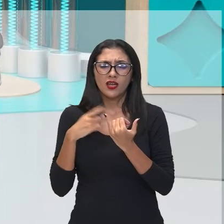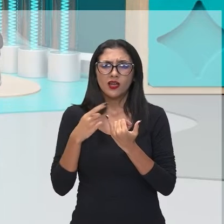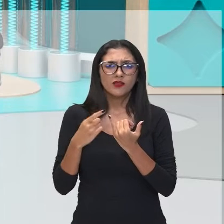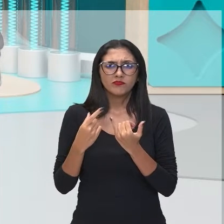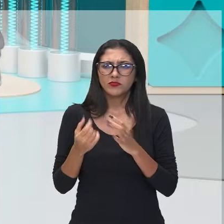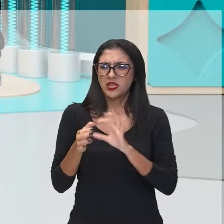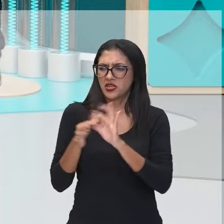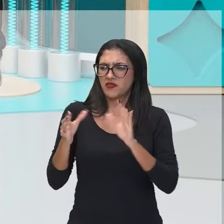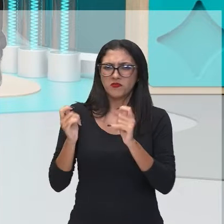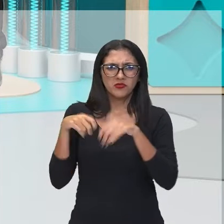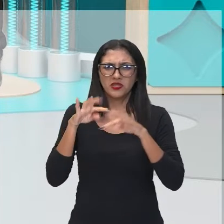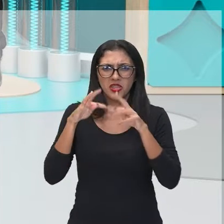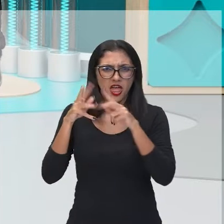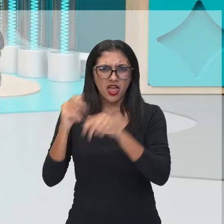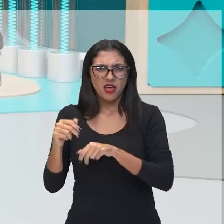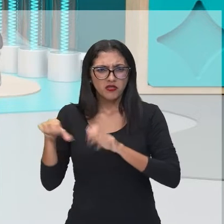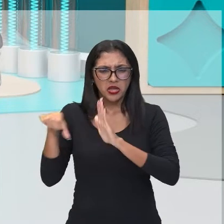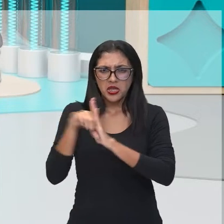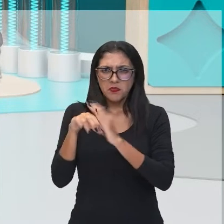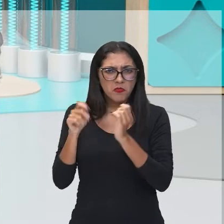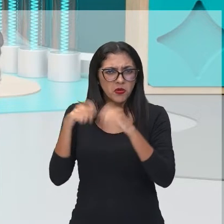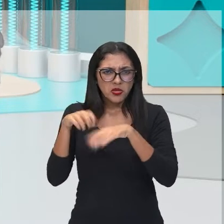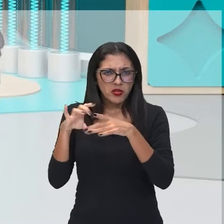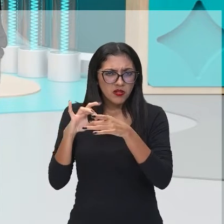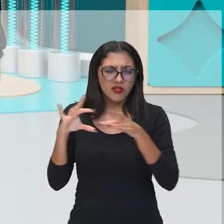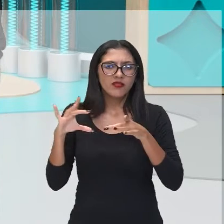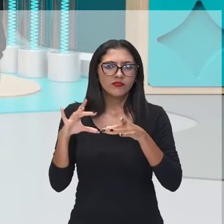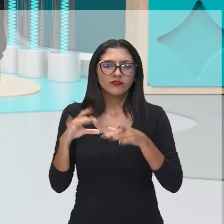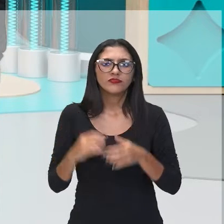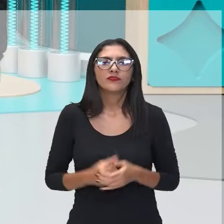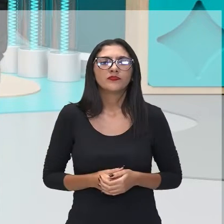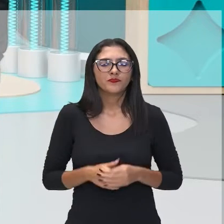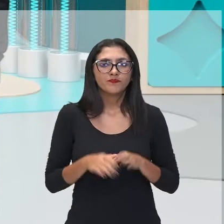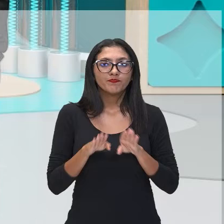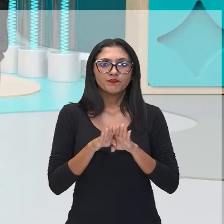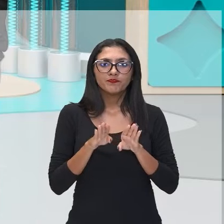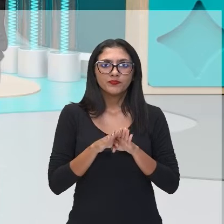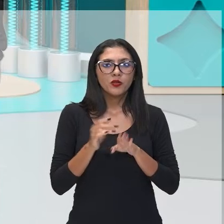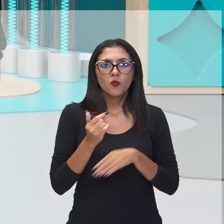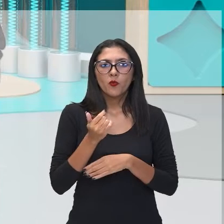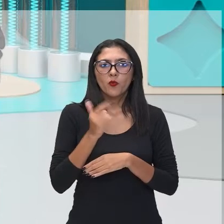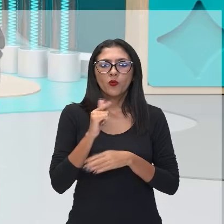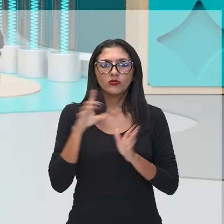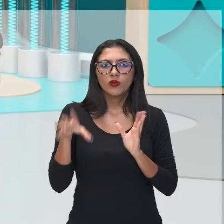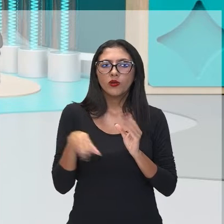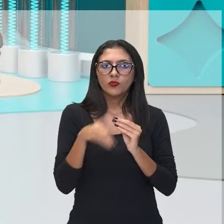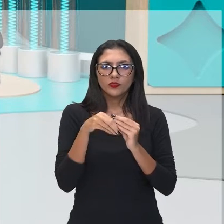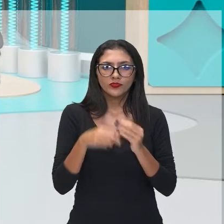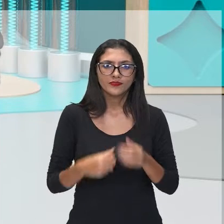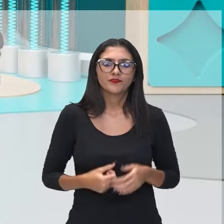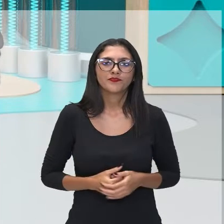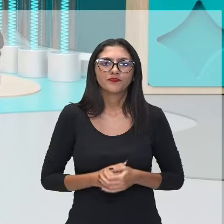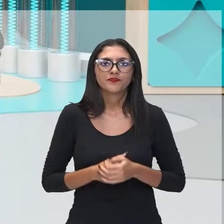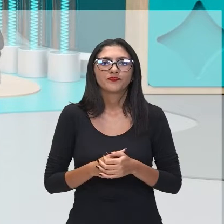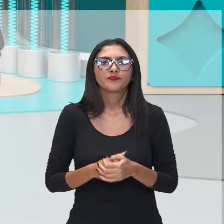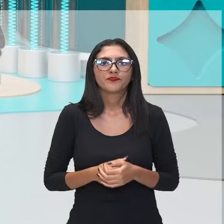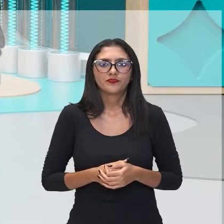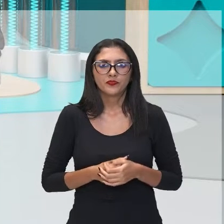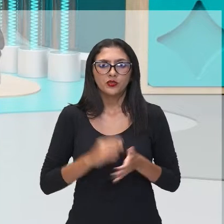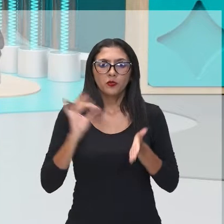crime. Outro argumento que ele apresenta no nosso texto também é esse aqui. Olha só, a aprovação da